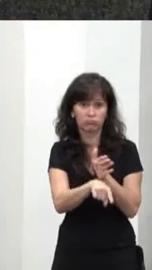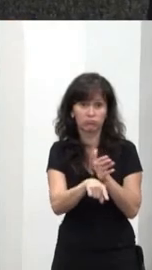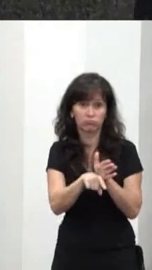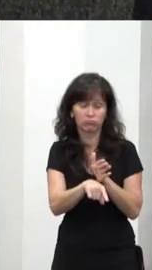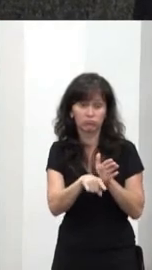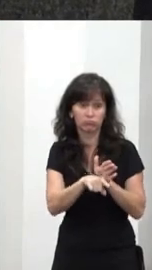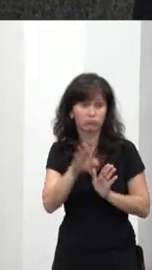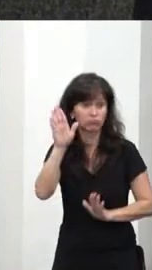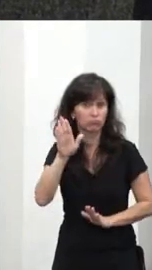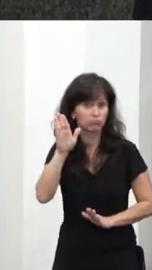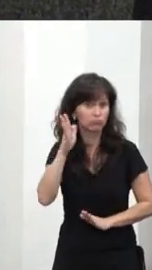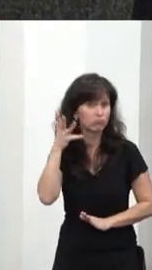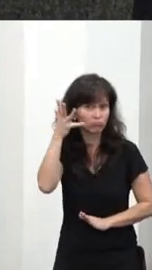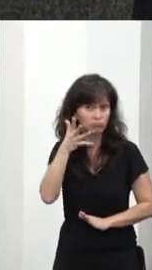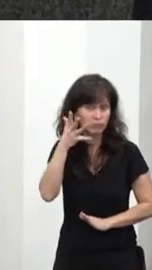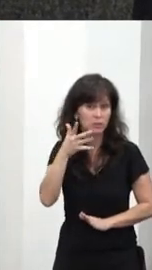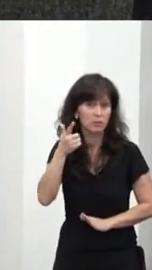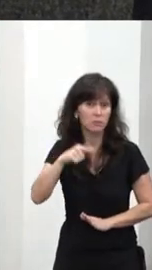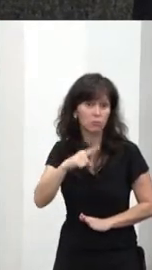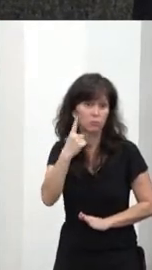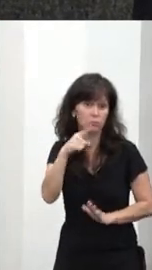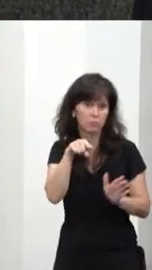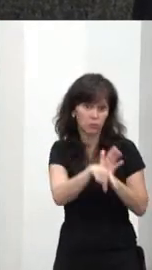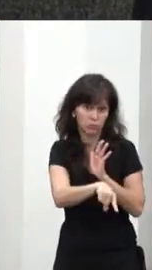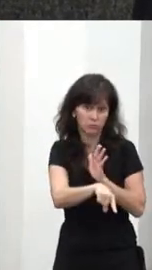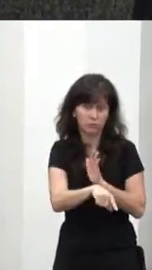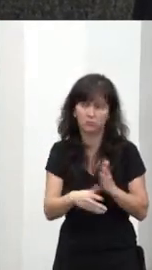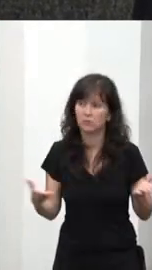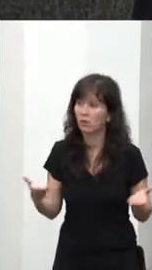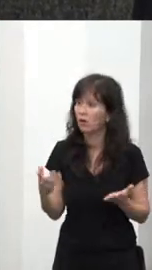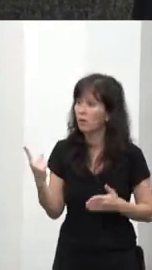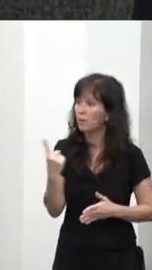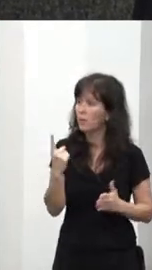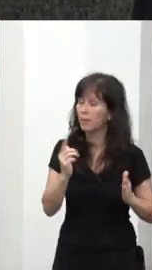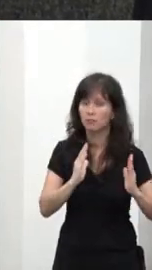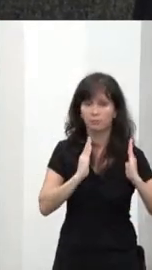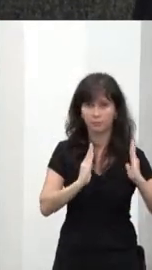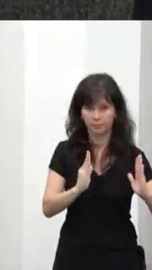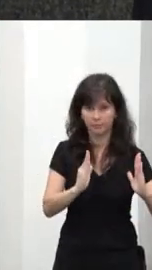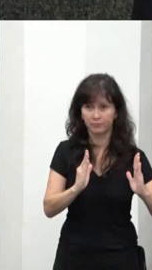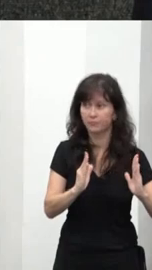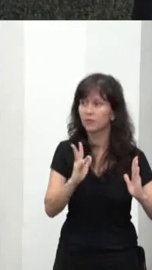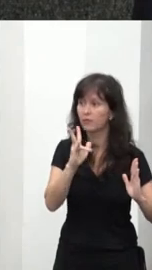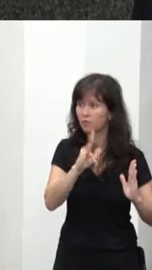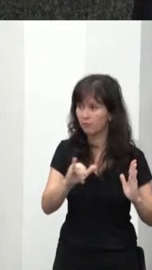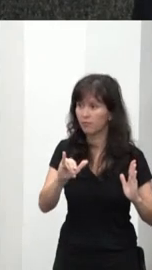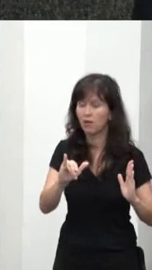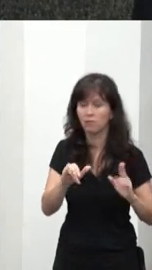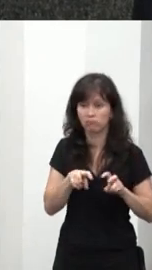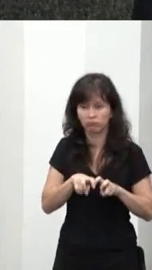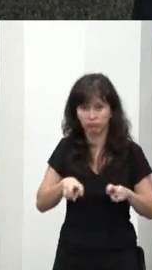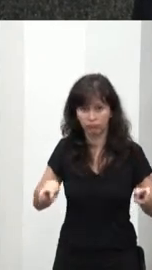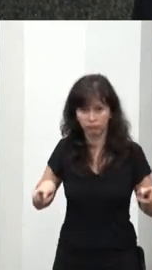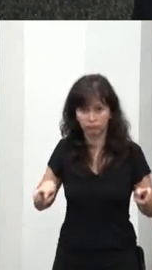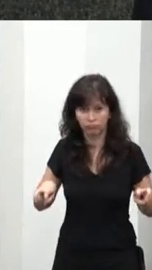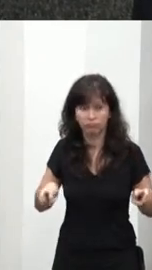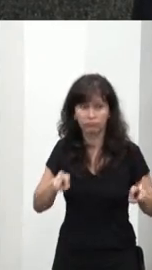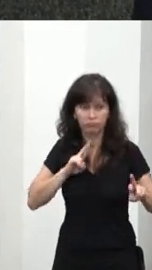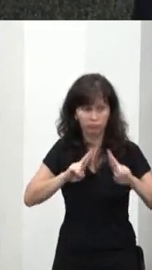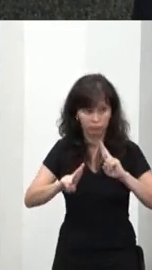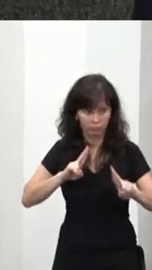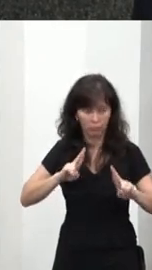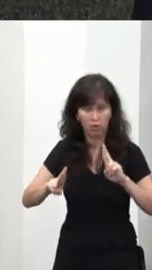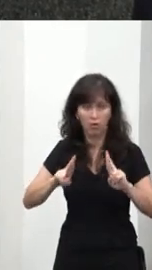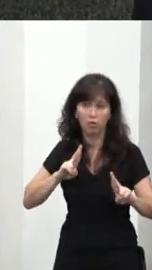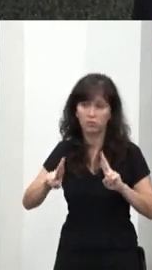eu vou abrir essa primeira rodada nós vamos voltar para mesa responder privilegiando os que estão